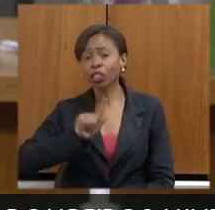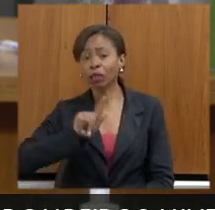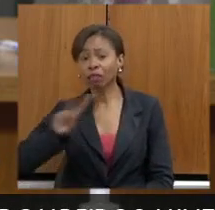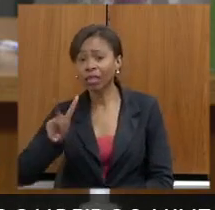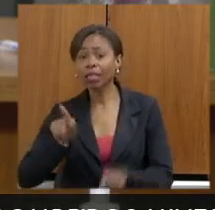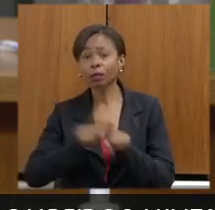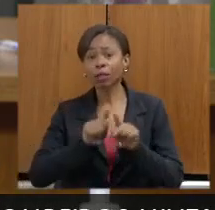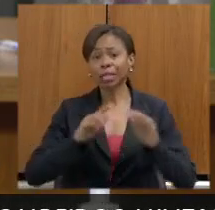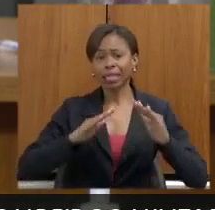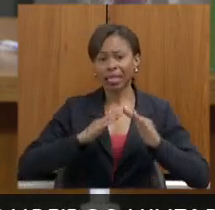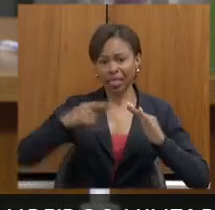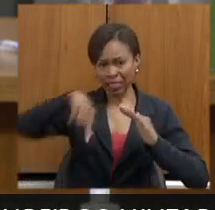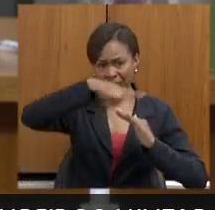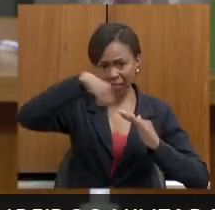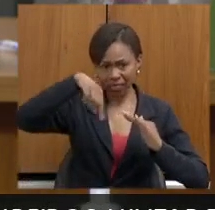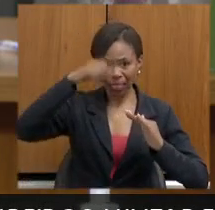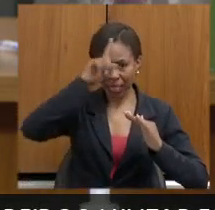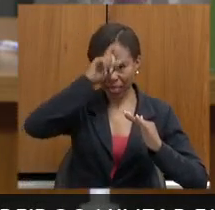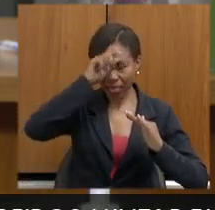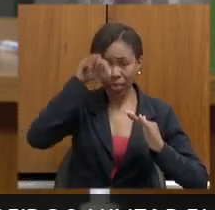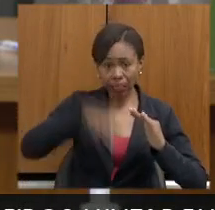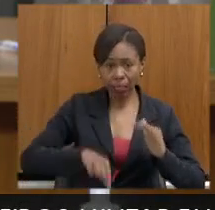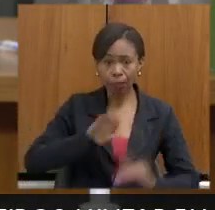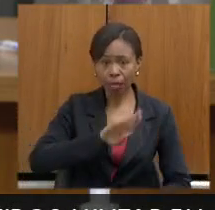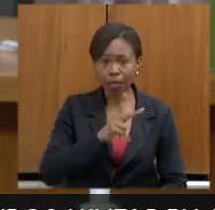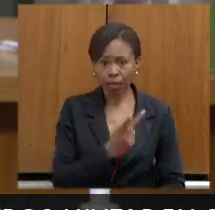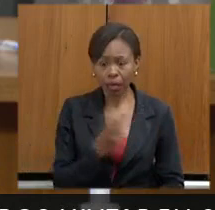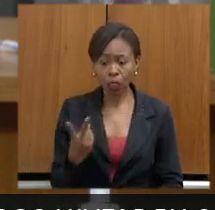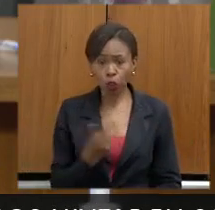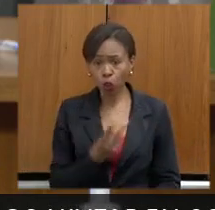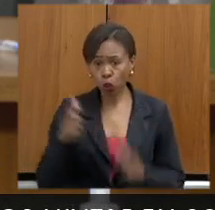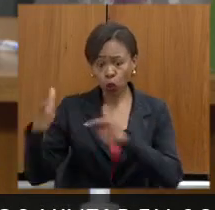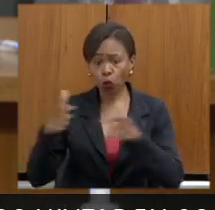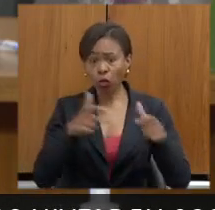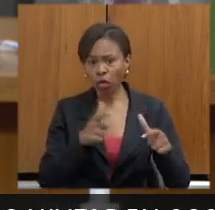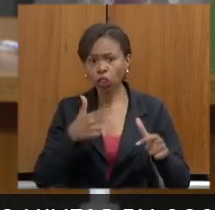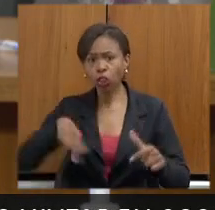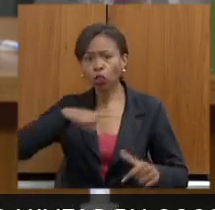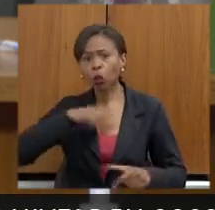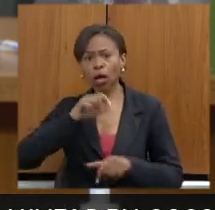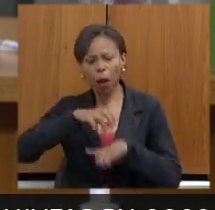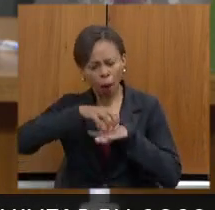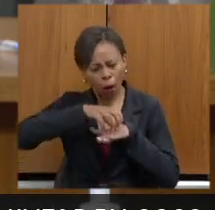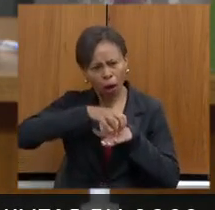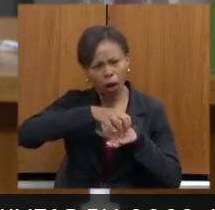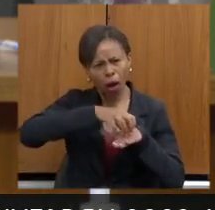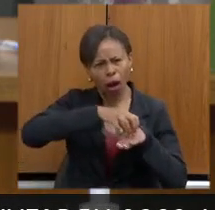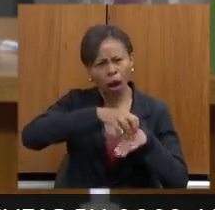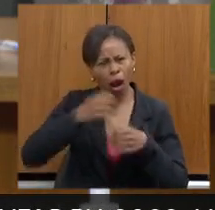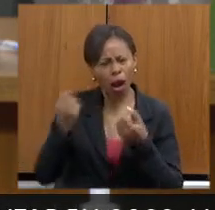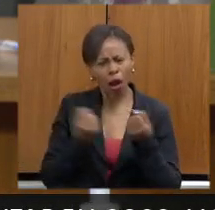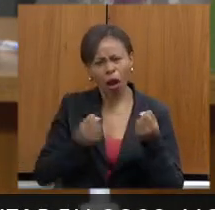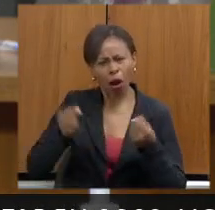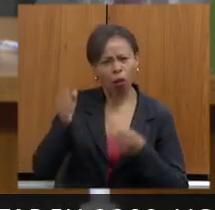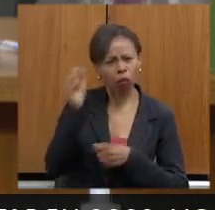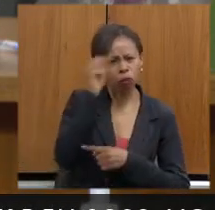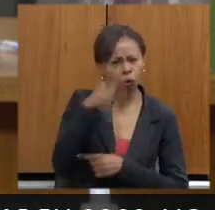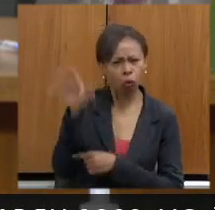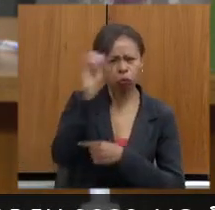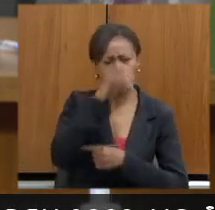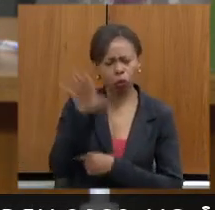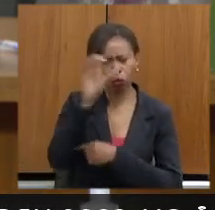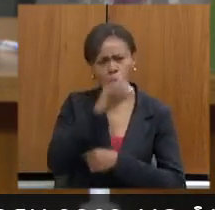onde nós chegamos com viaturas chegamos com equipamentos chegamos com